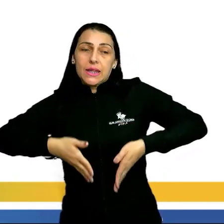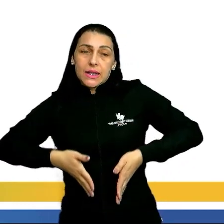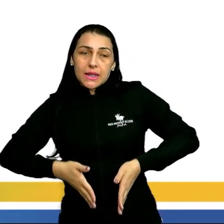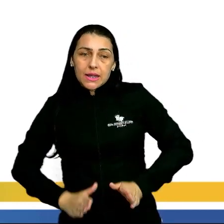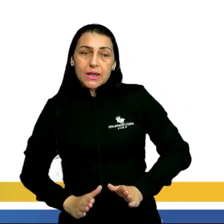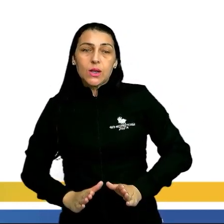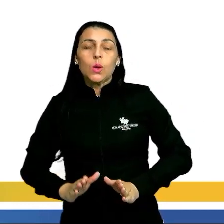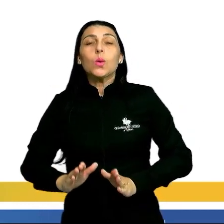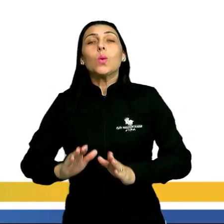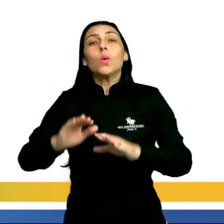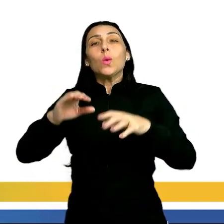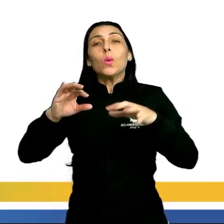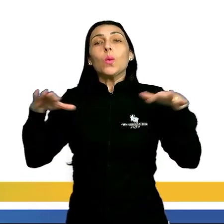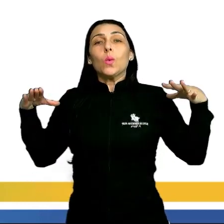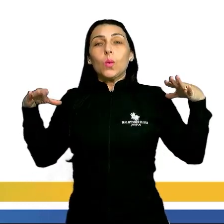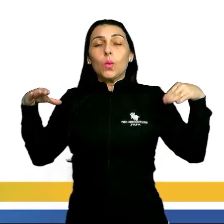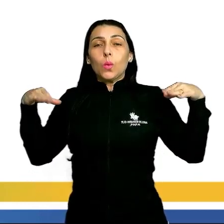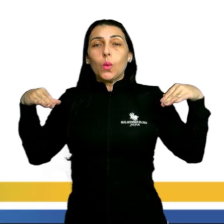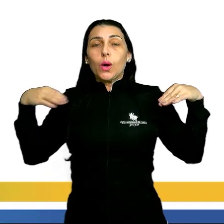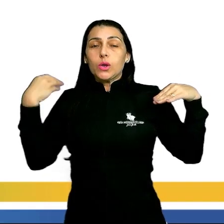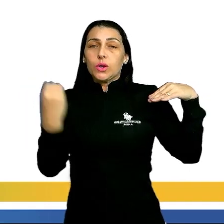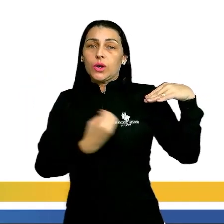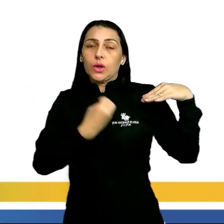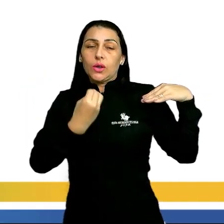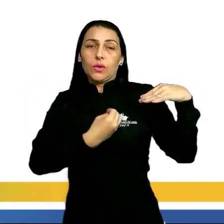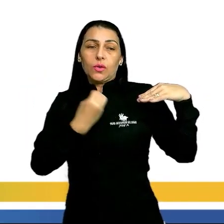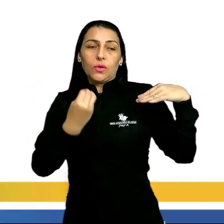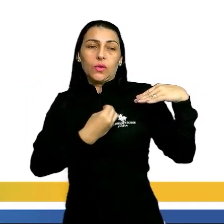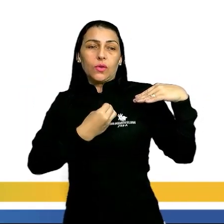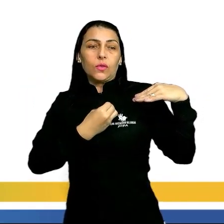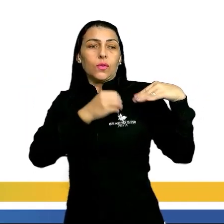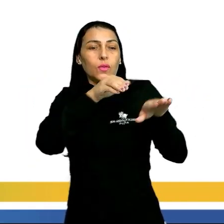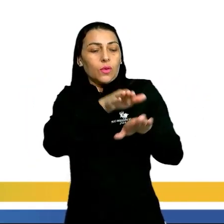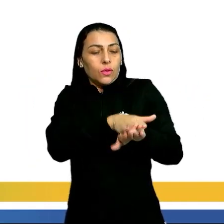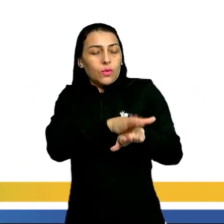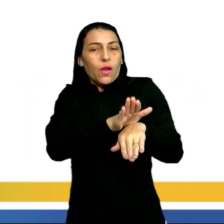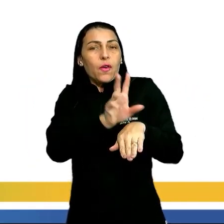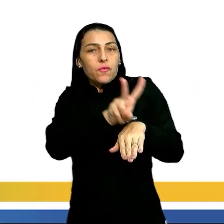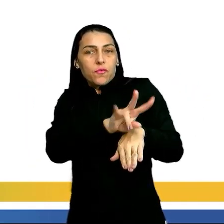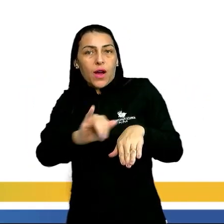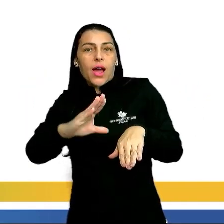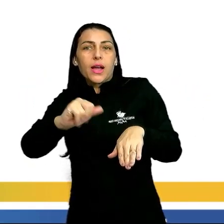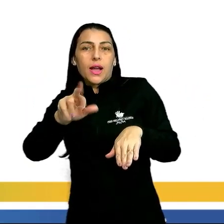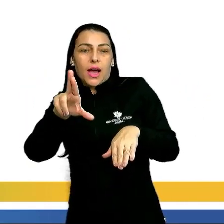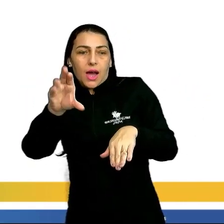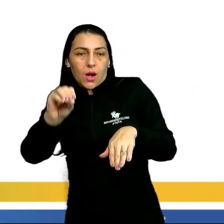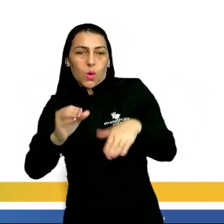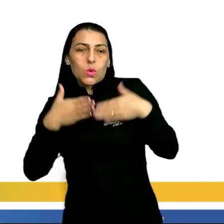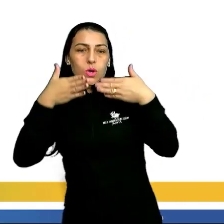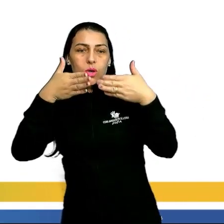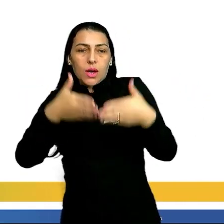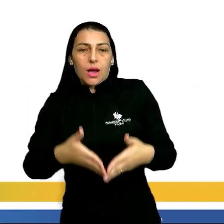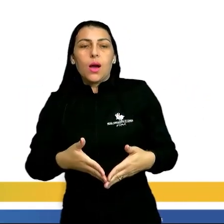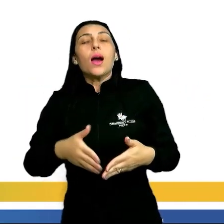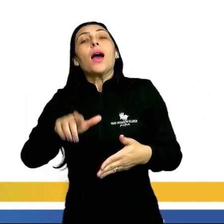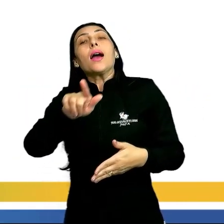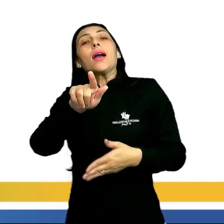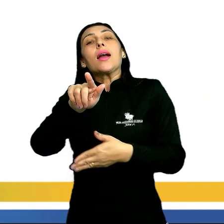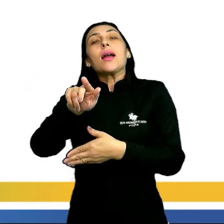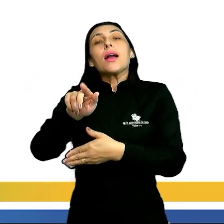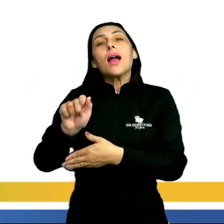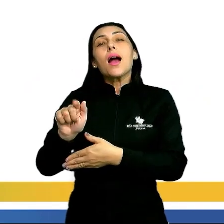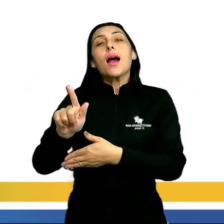anjo torto, desses que vivem na sombra, disse: vai, Carlos, segaste na vida. Então, a gente observa